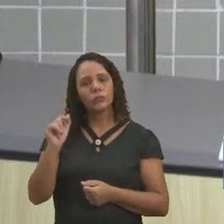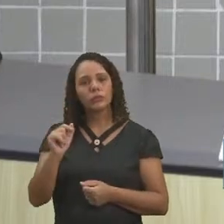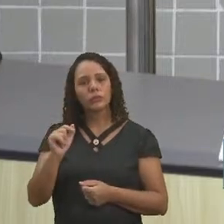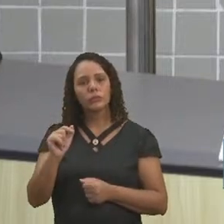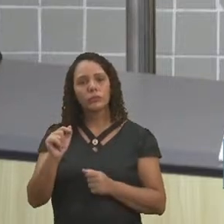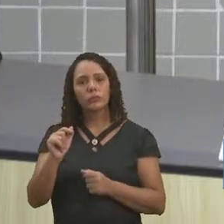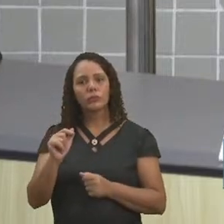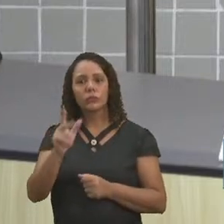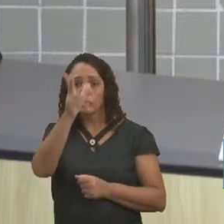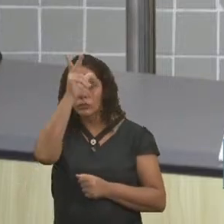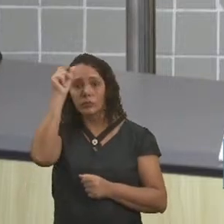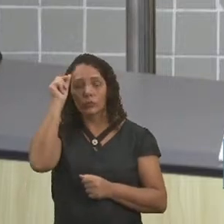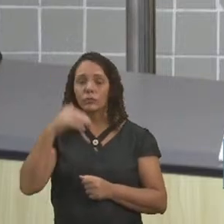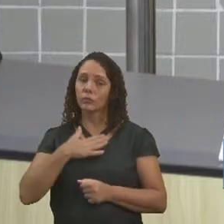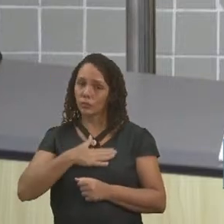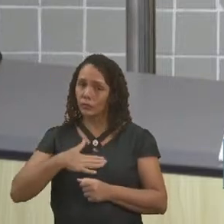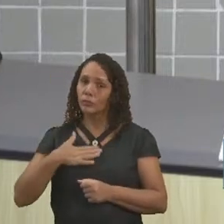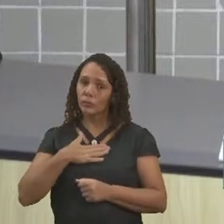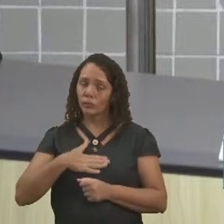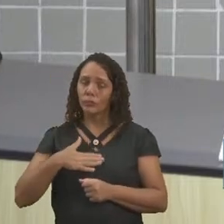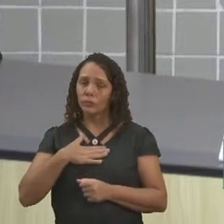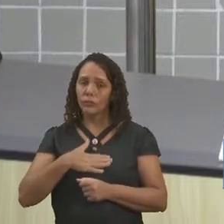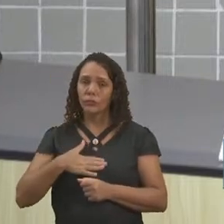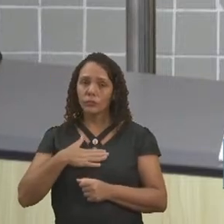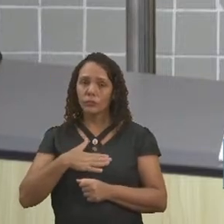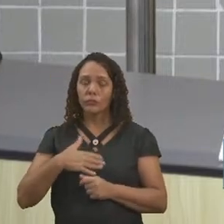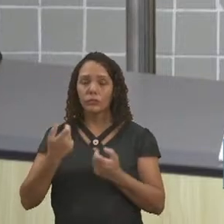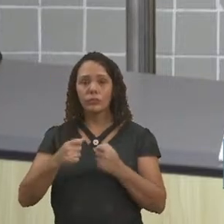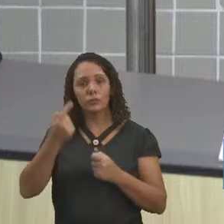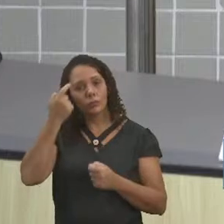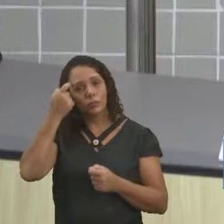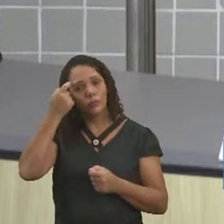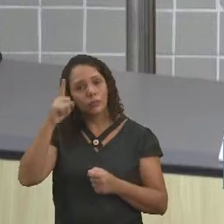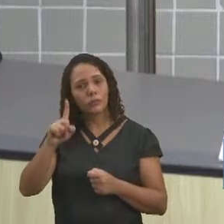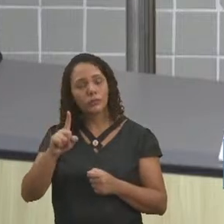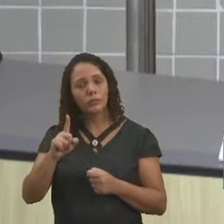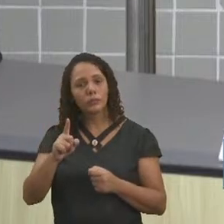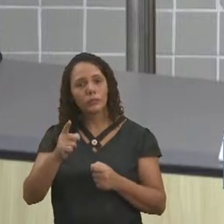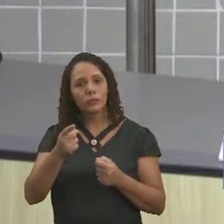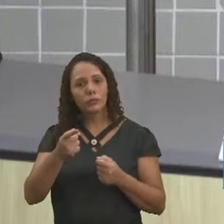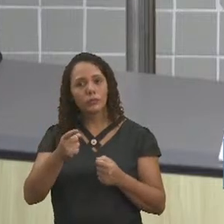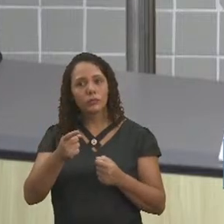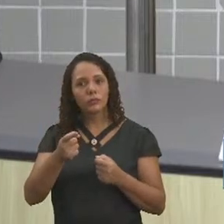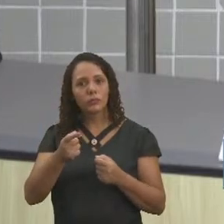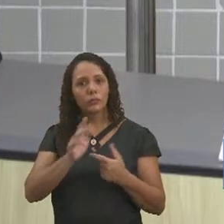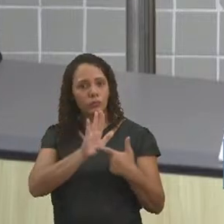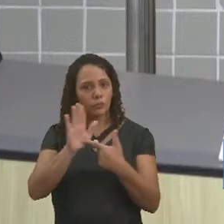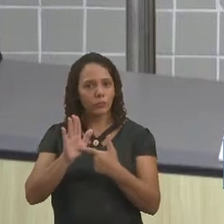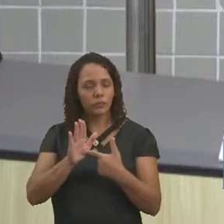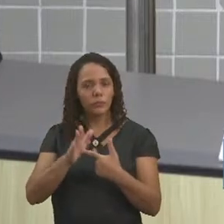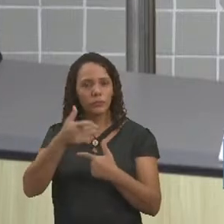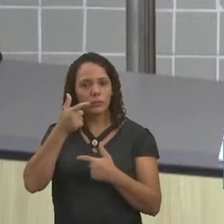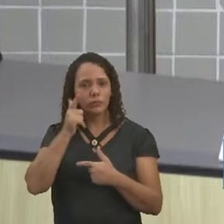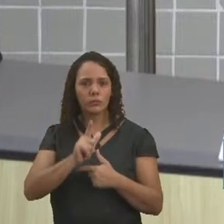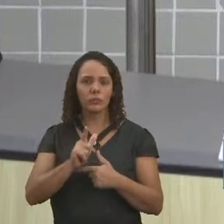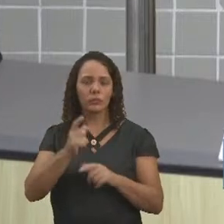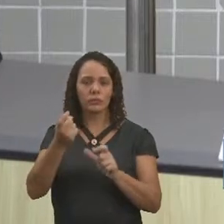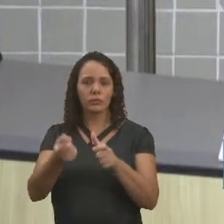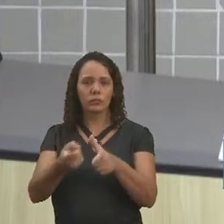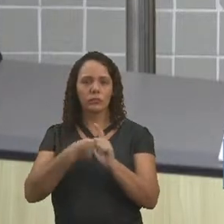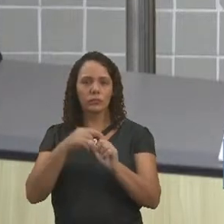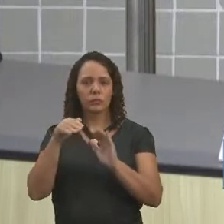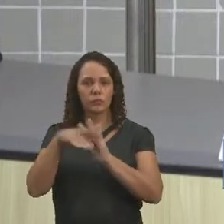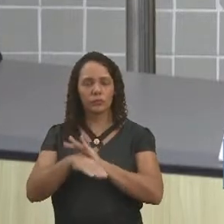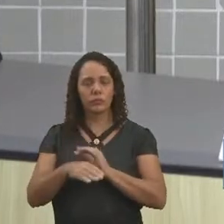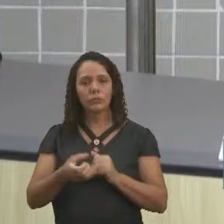gostou muito dessa ideia e eu acho que a gente tem que trazer ideias aqui para ajudar a abater essa dívida, porque se a cidade